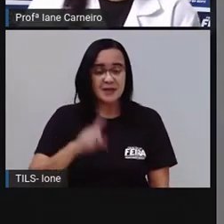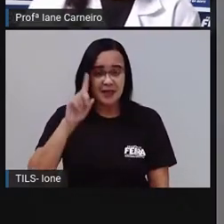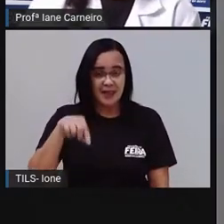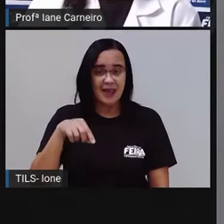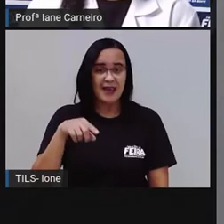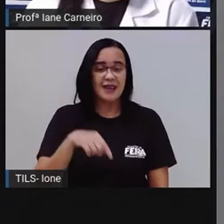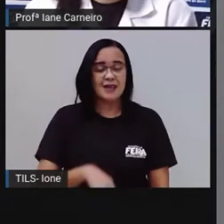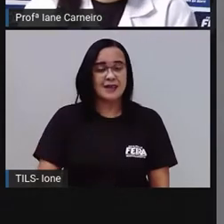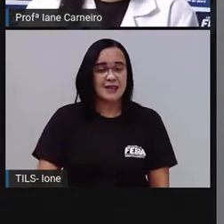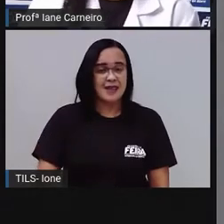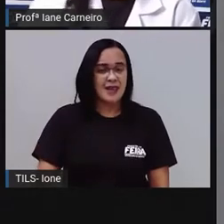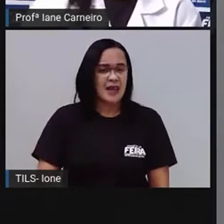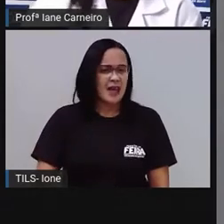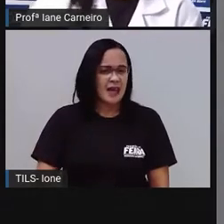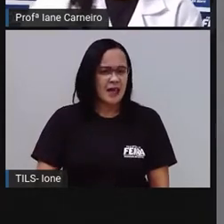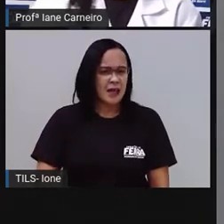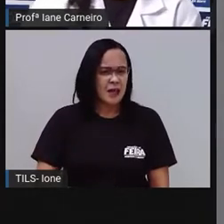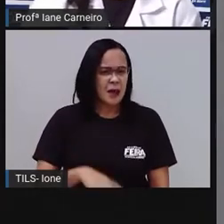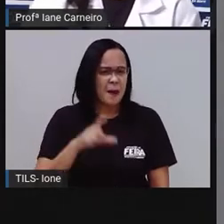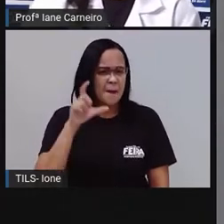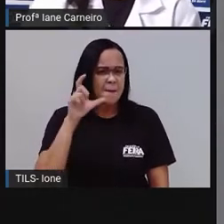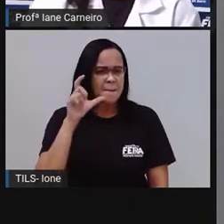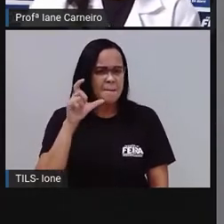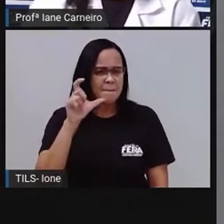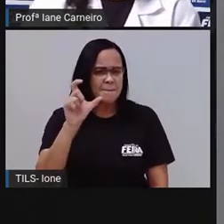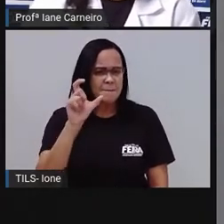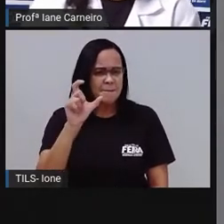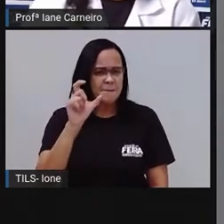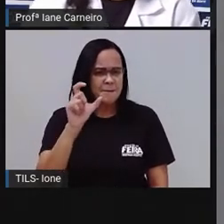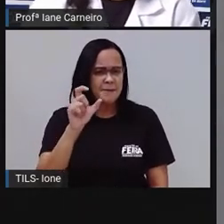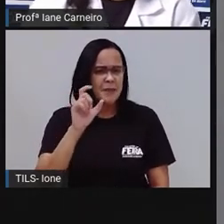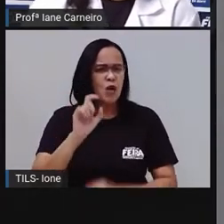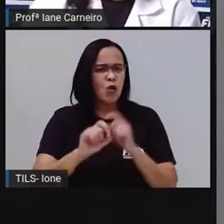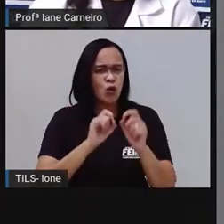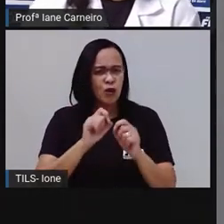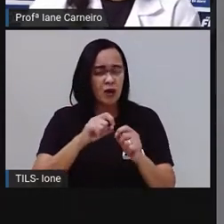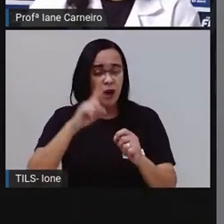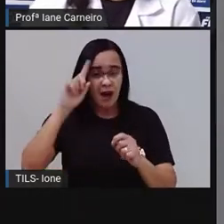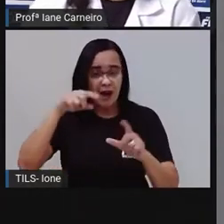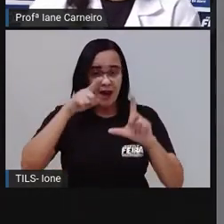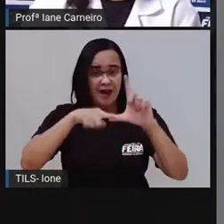Zoológico, fazenda, a letra Z.